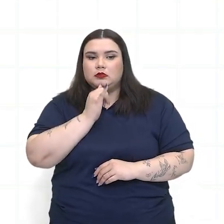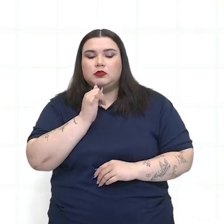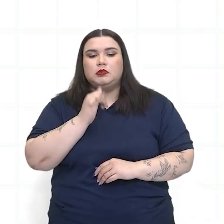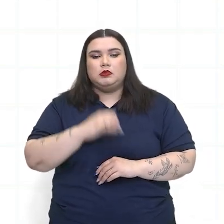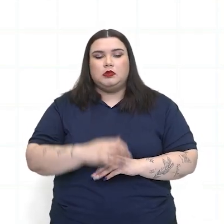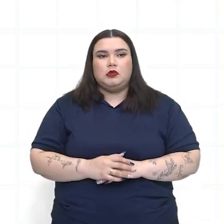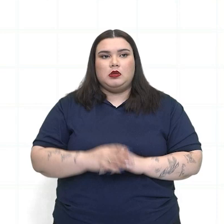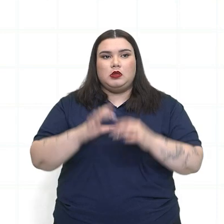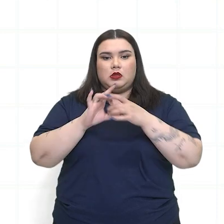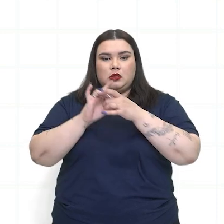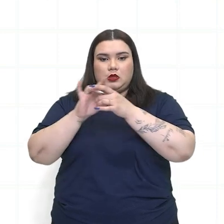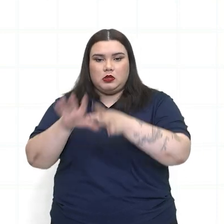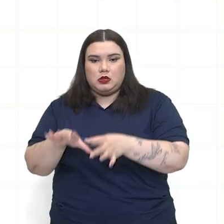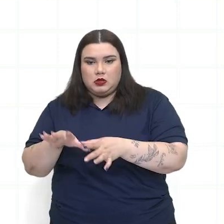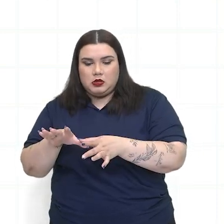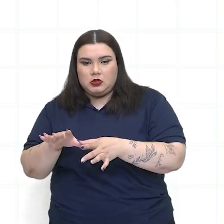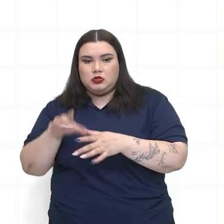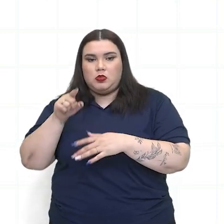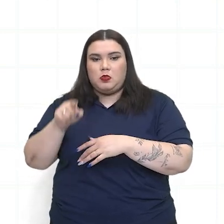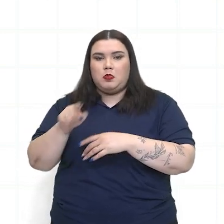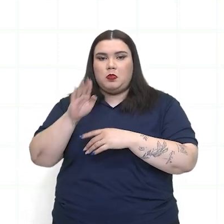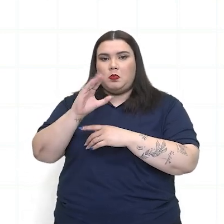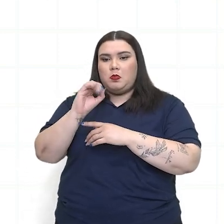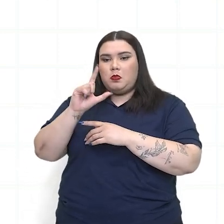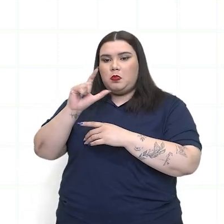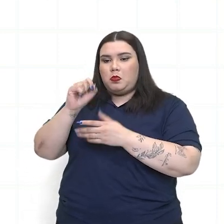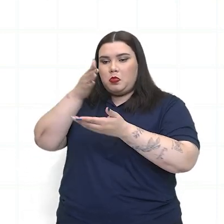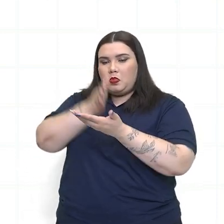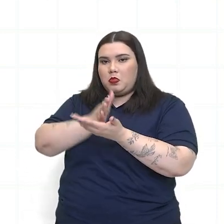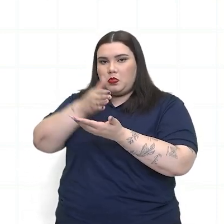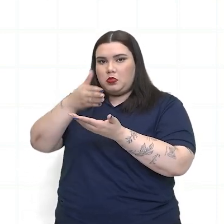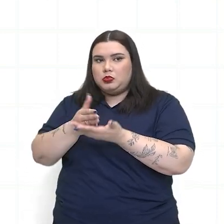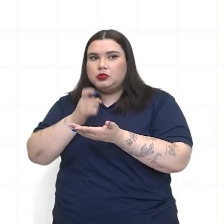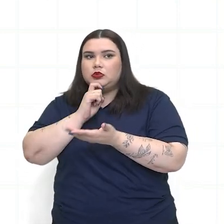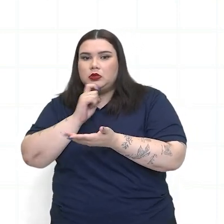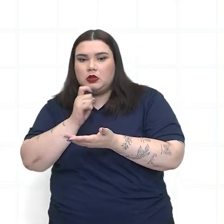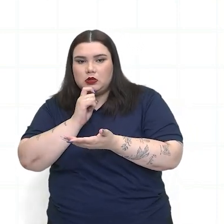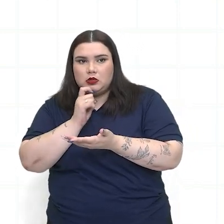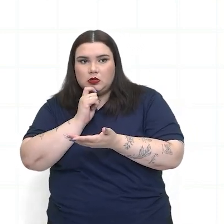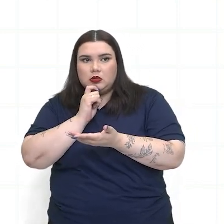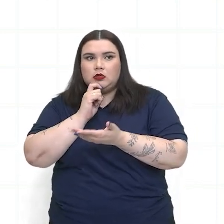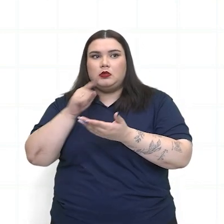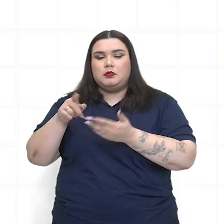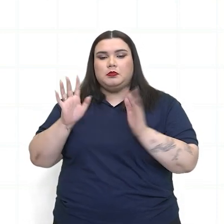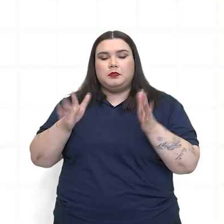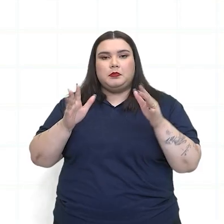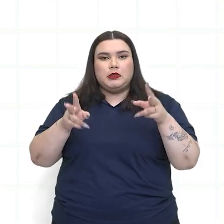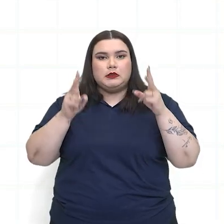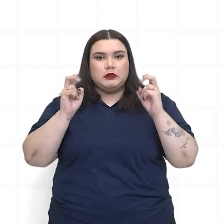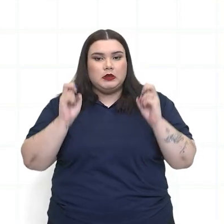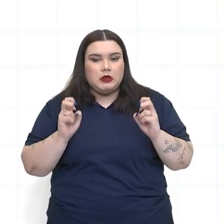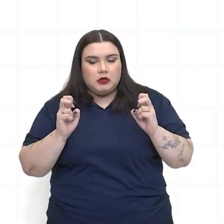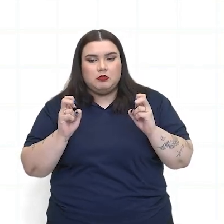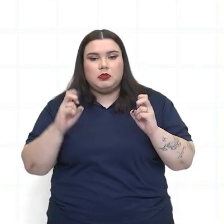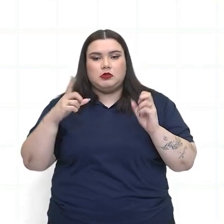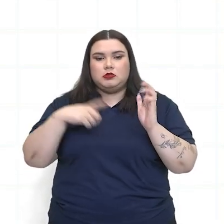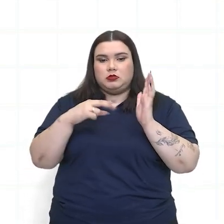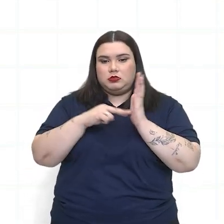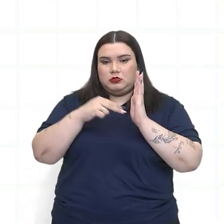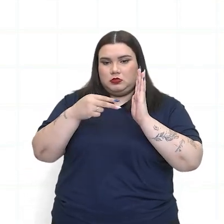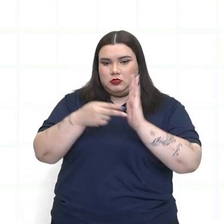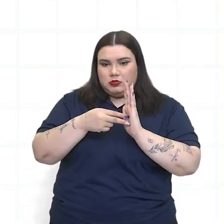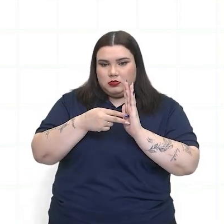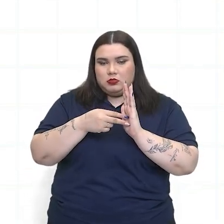na geladeira para ela, não para você. Quando você lê, você já percebe o sentido,